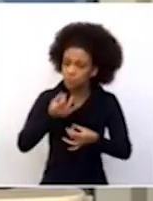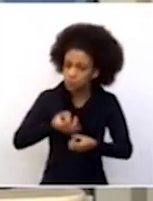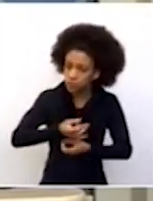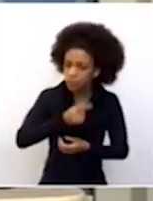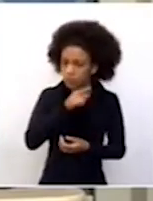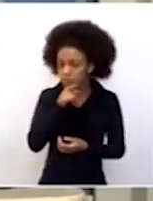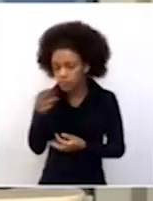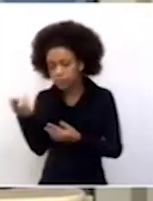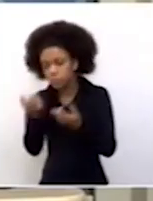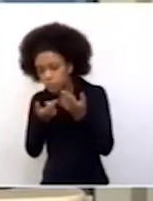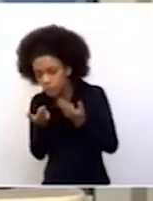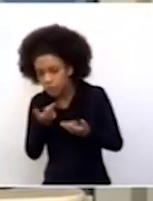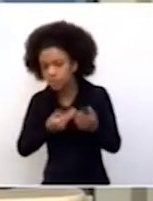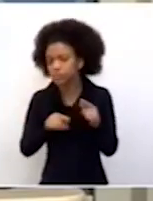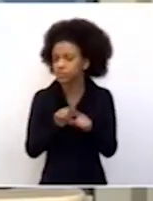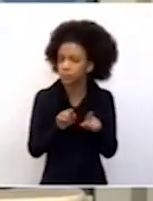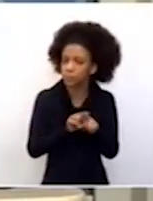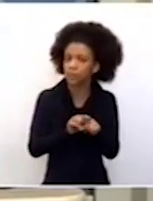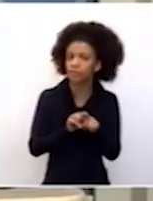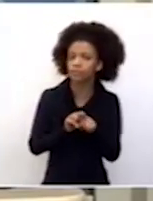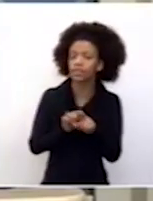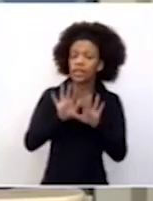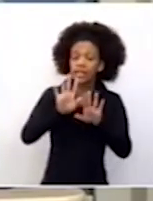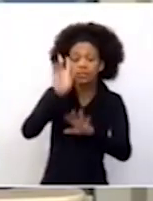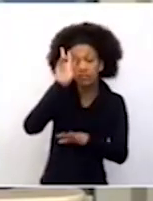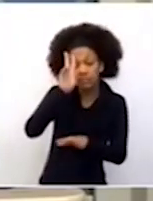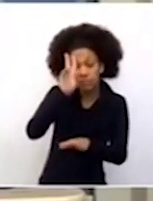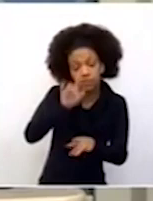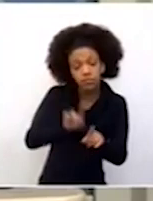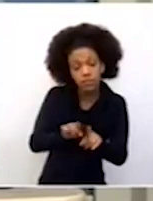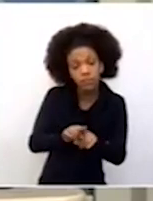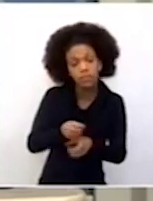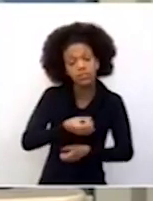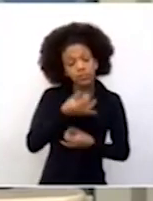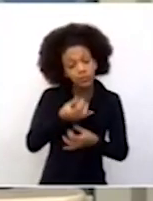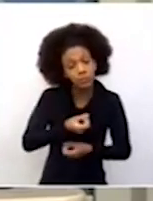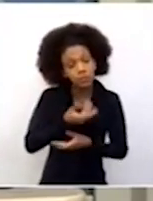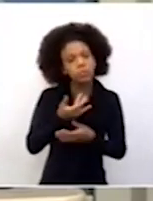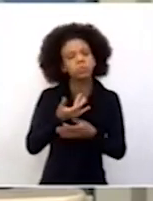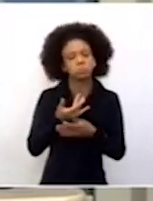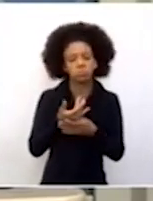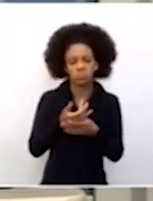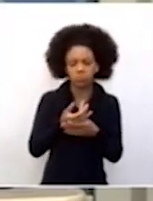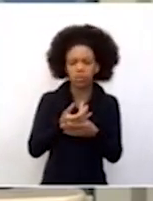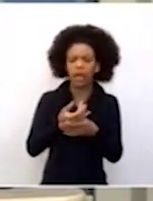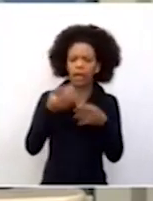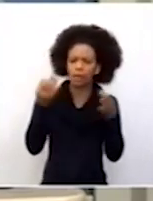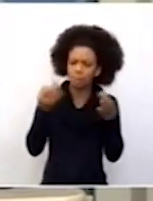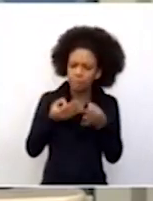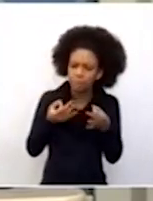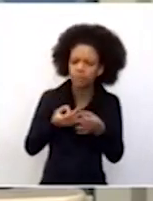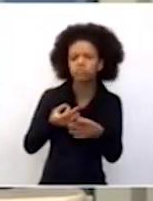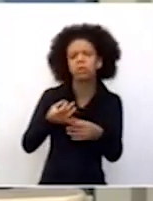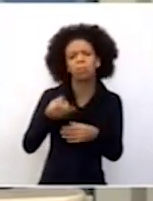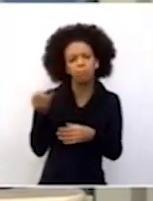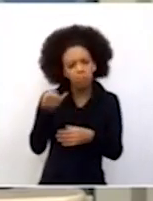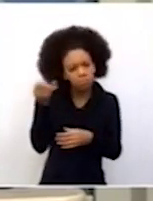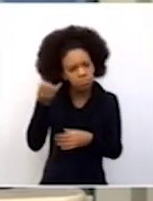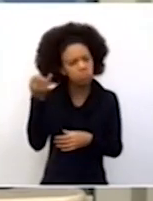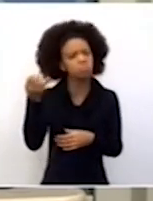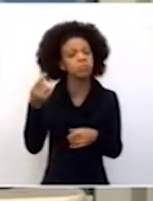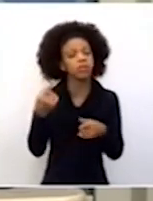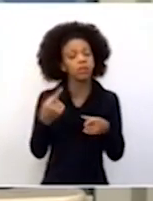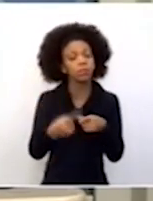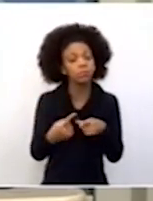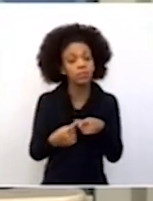das respostas que colocaram no chat, e lembrando que essas informações elas são enriquecedoras, né, para nós destacarmos ações